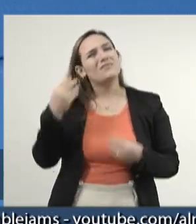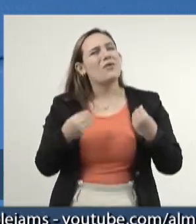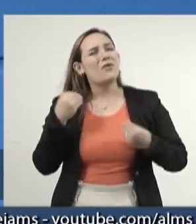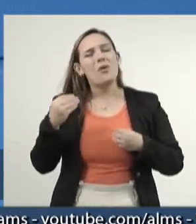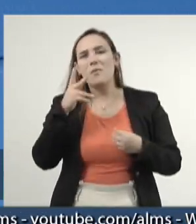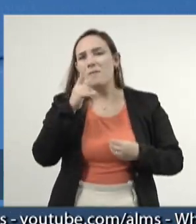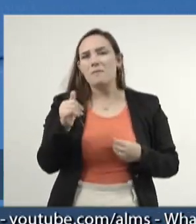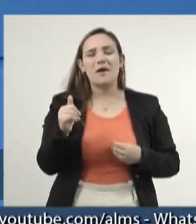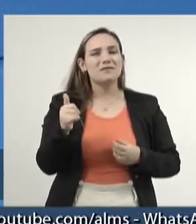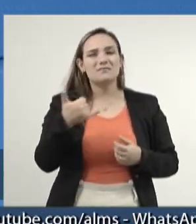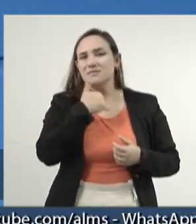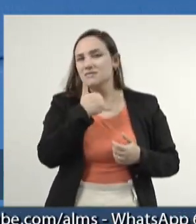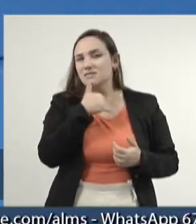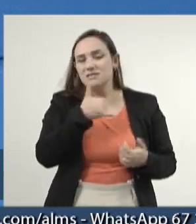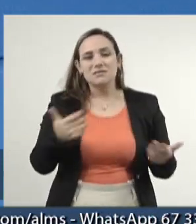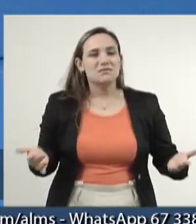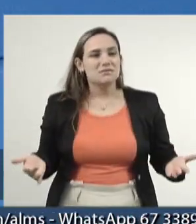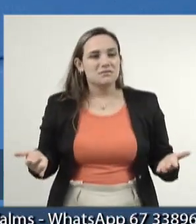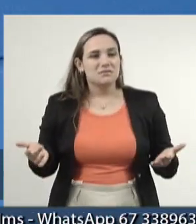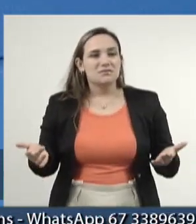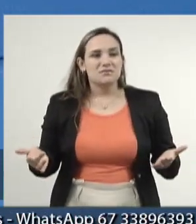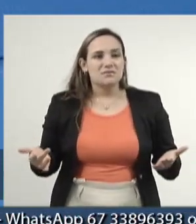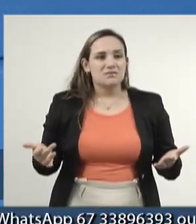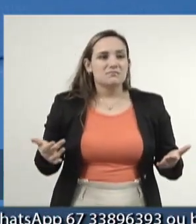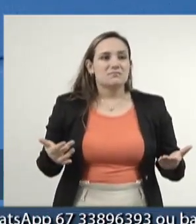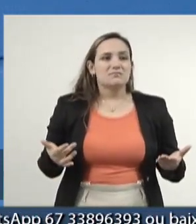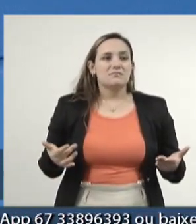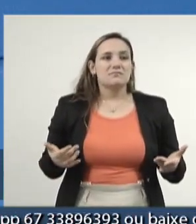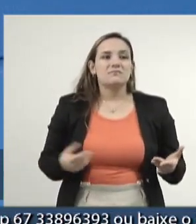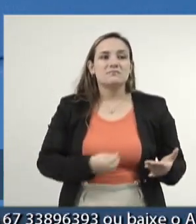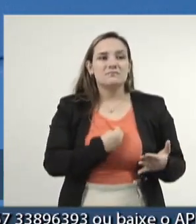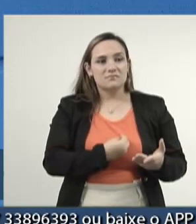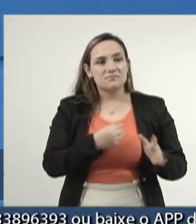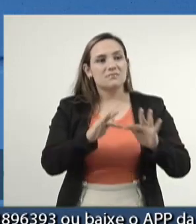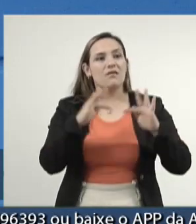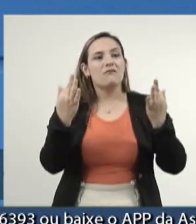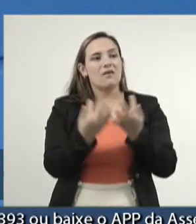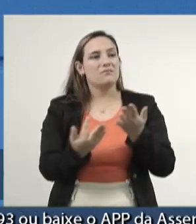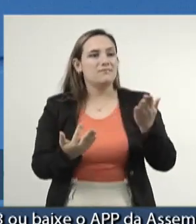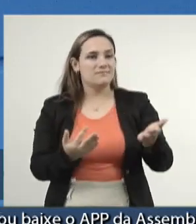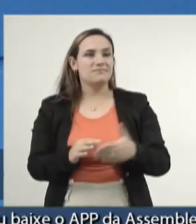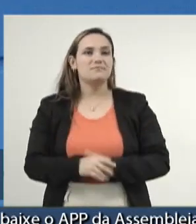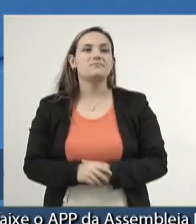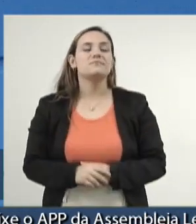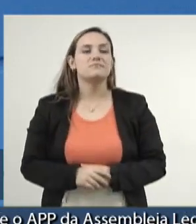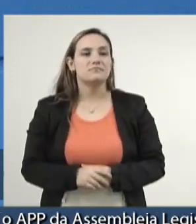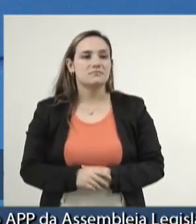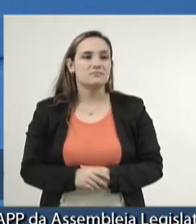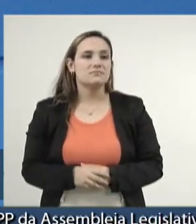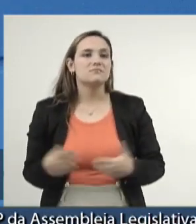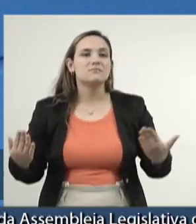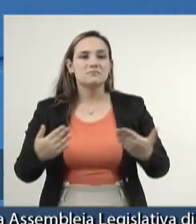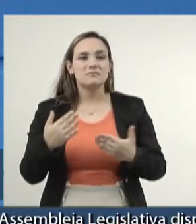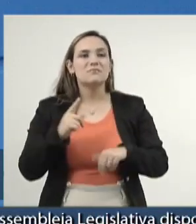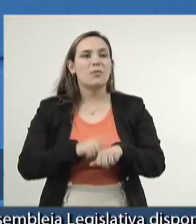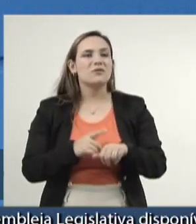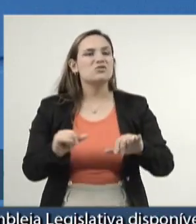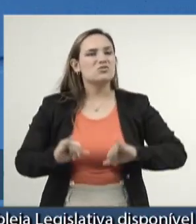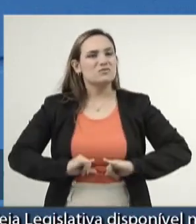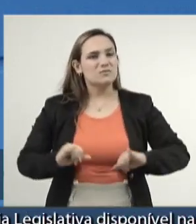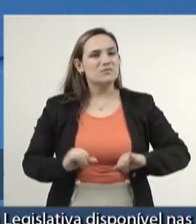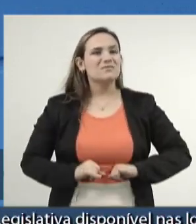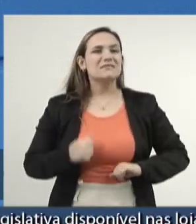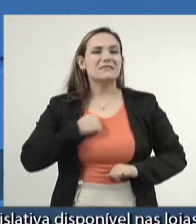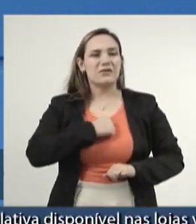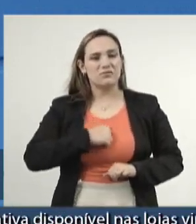que paira no coração, na alma e na vida de todos os seus familiares. Então, nesse momento de dor e saudade, que Deus